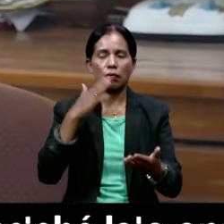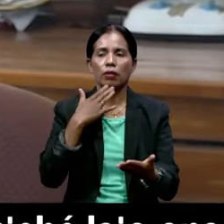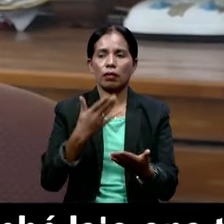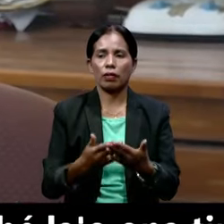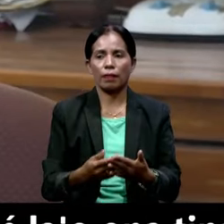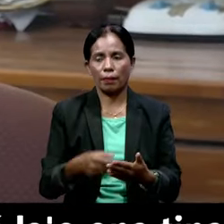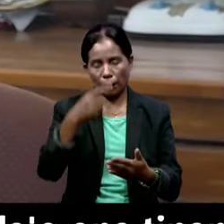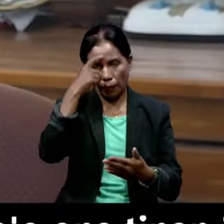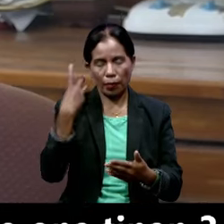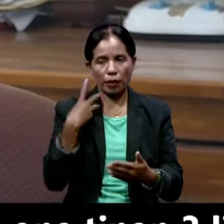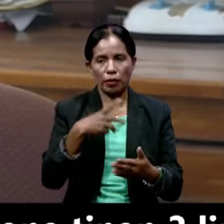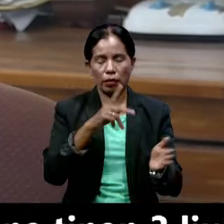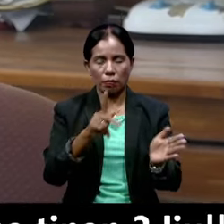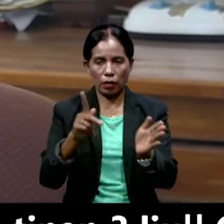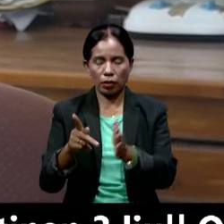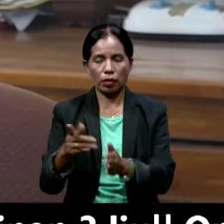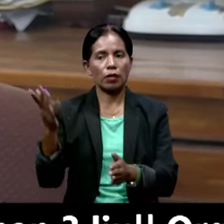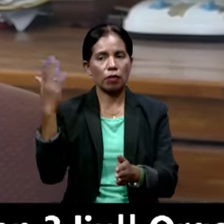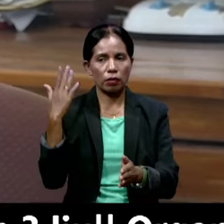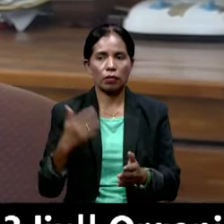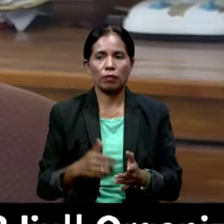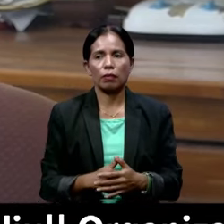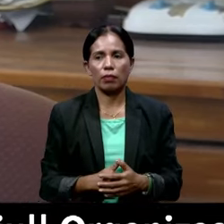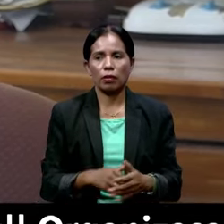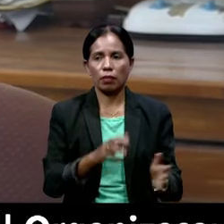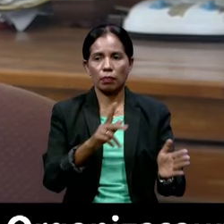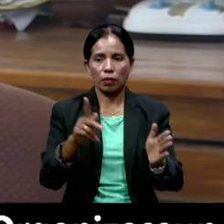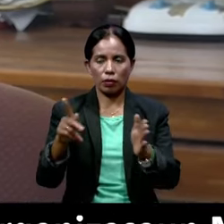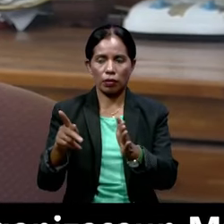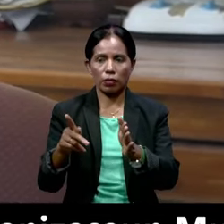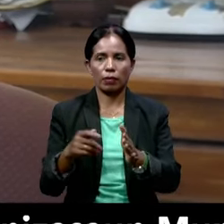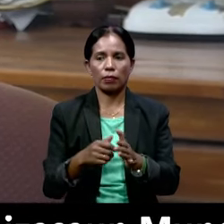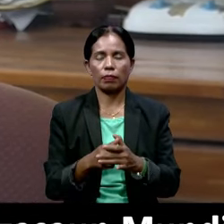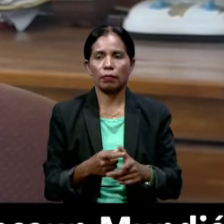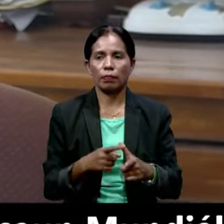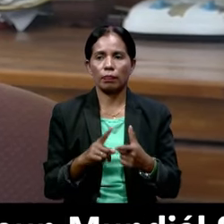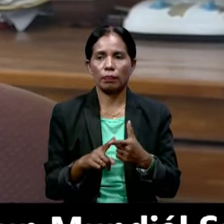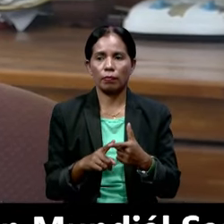Tambe tene plano strategiku ser nebe libane, plano strategiku ser nebe